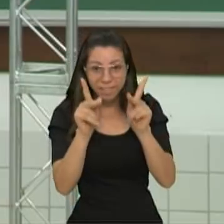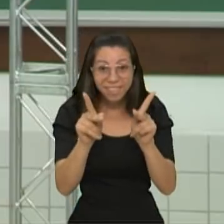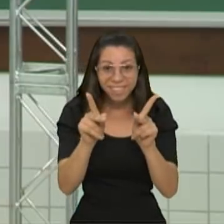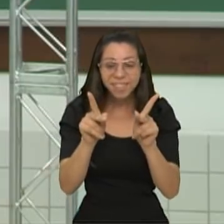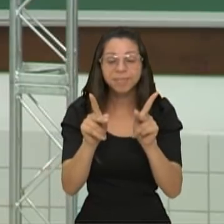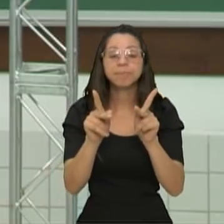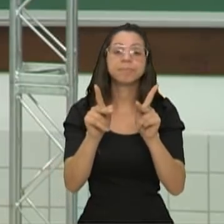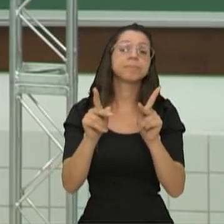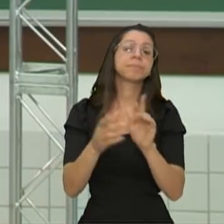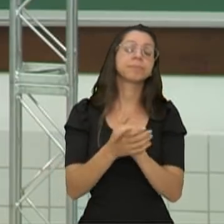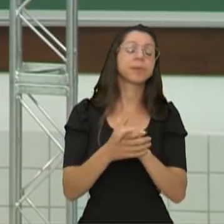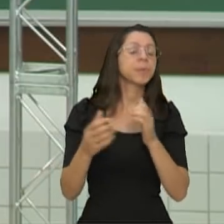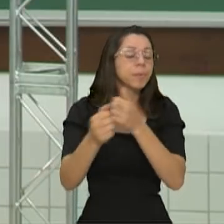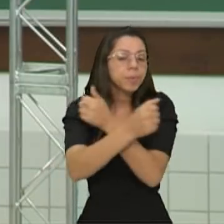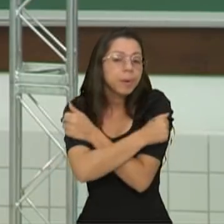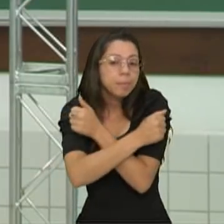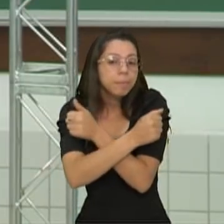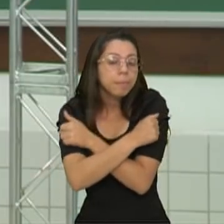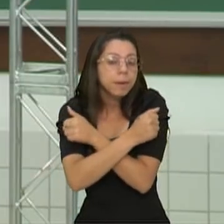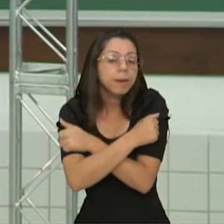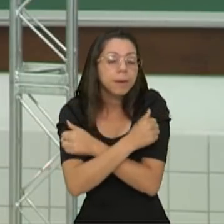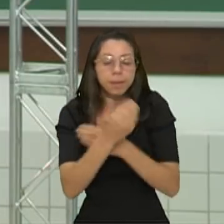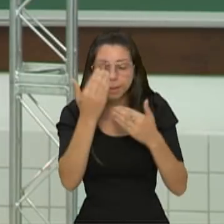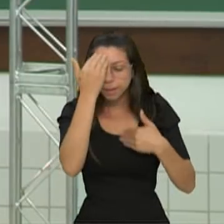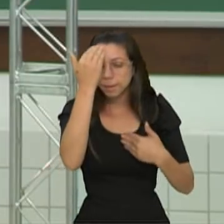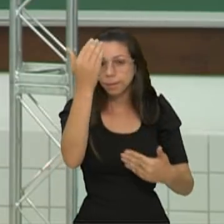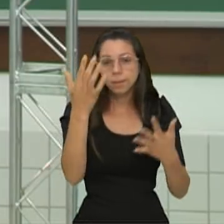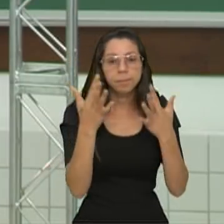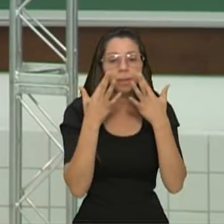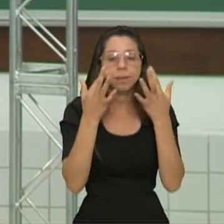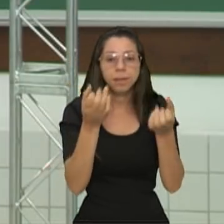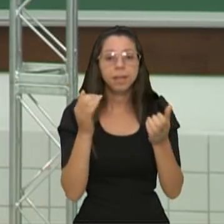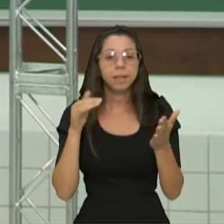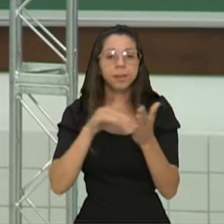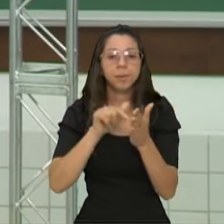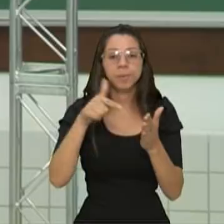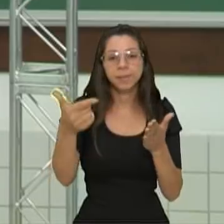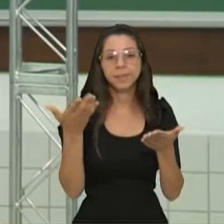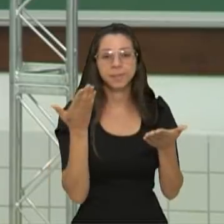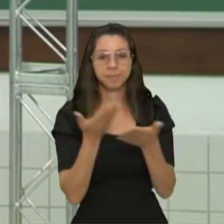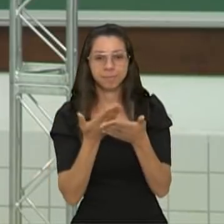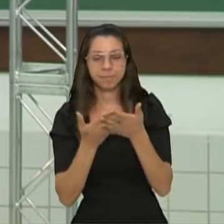Certinho? No mais, um abraço, agradeço mais uma vez pela atenção e até a próxima.